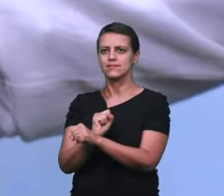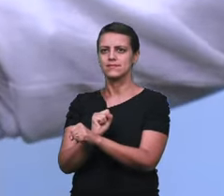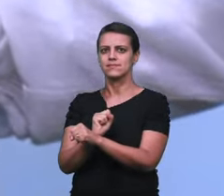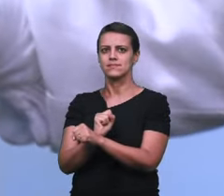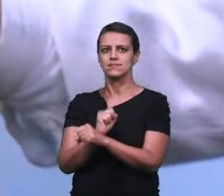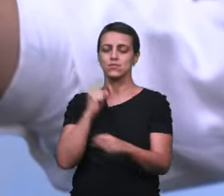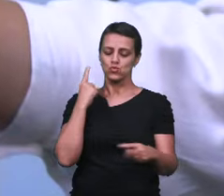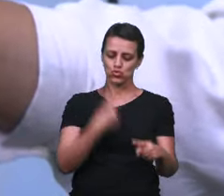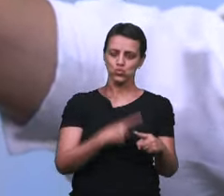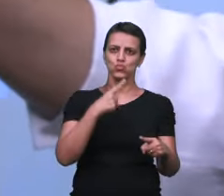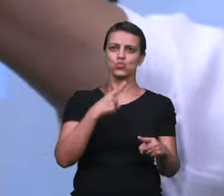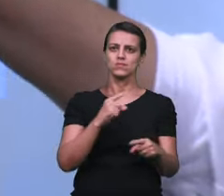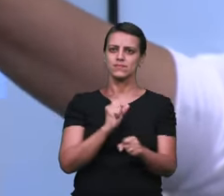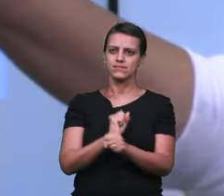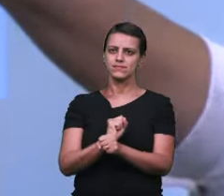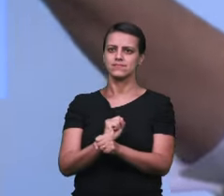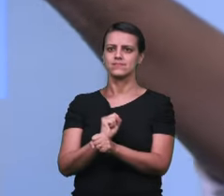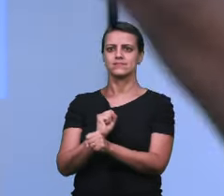Tum.